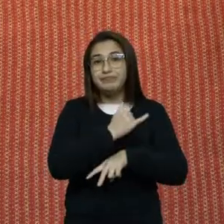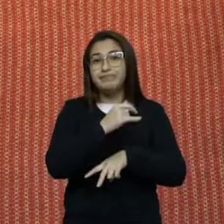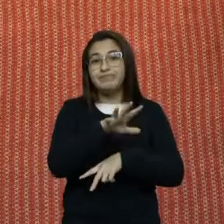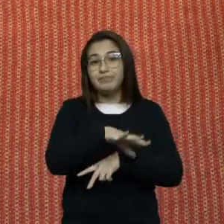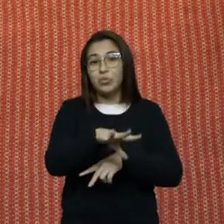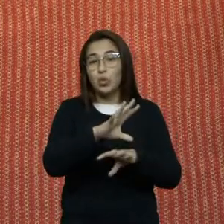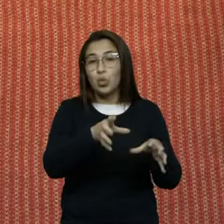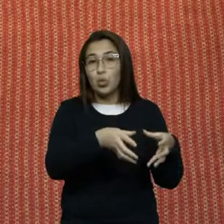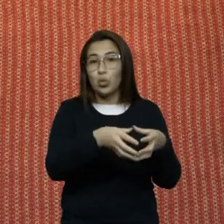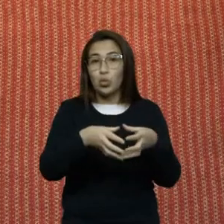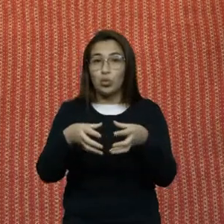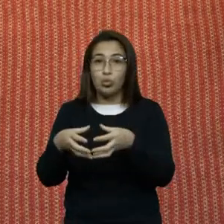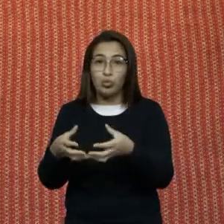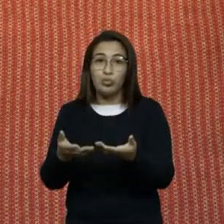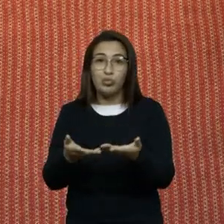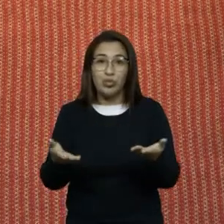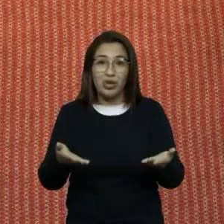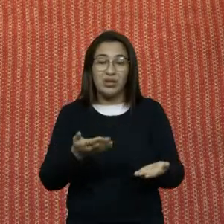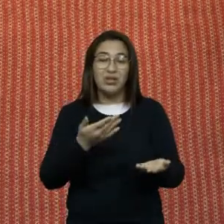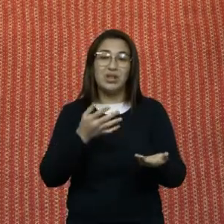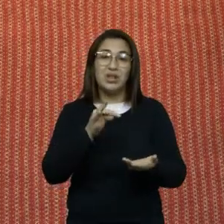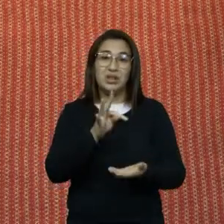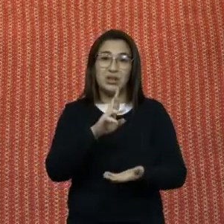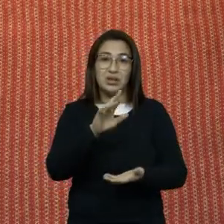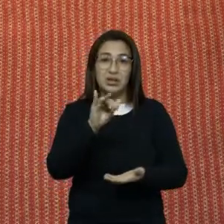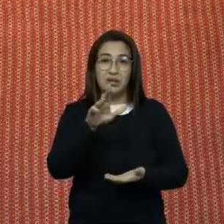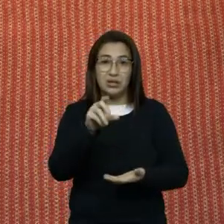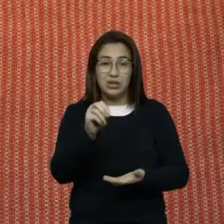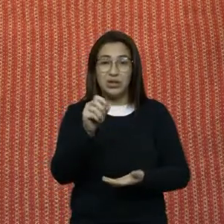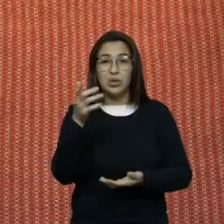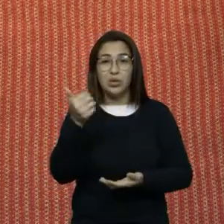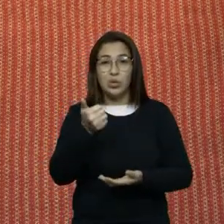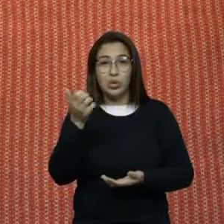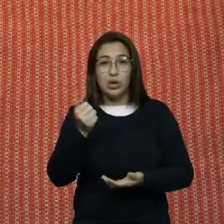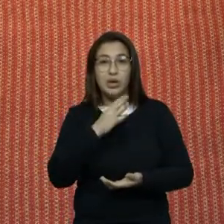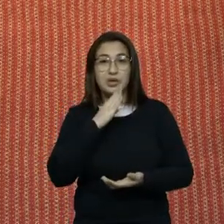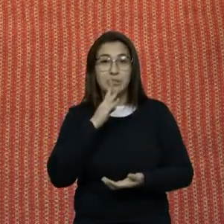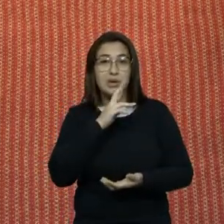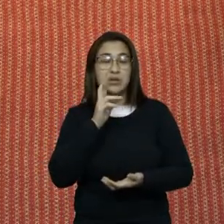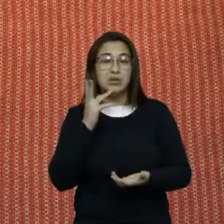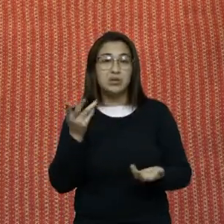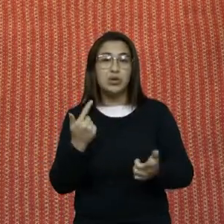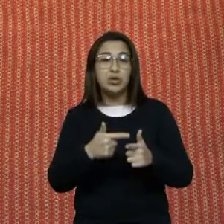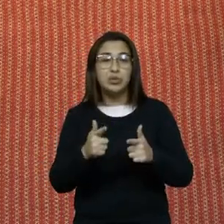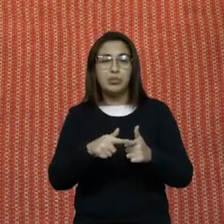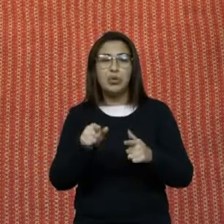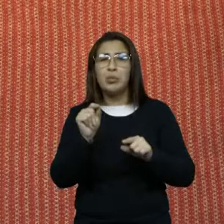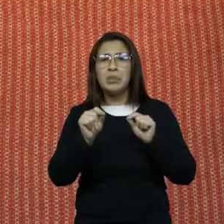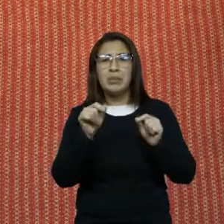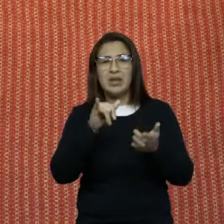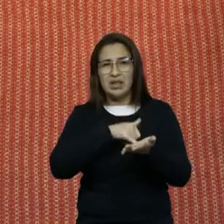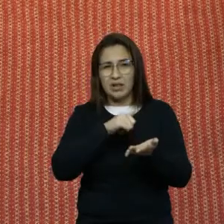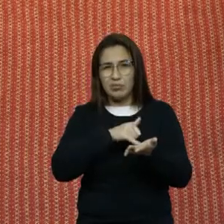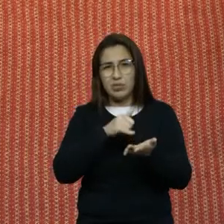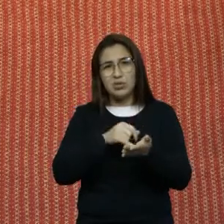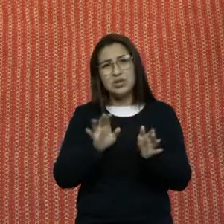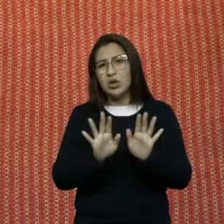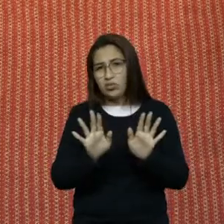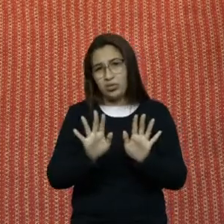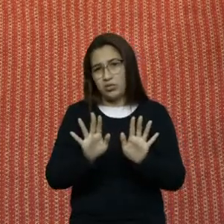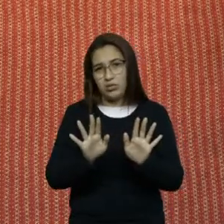trigo e do leite amanhã serão outros setores porque o problema não tá nessa tributação em